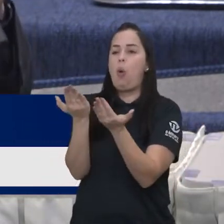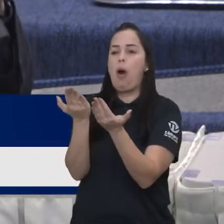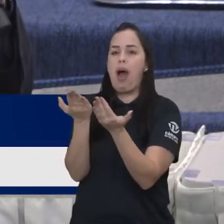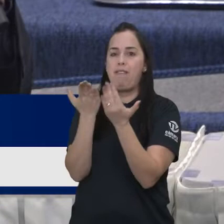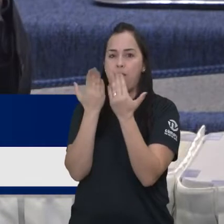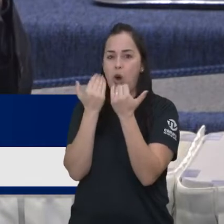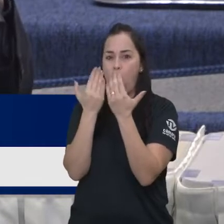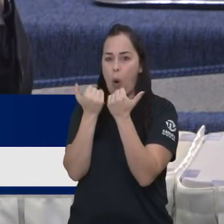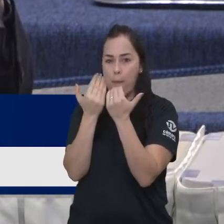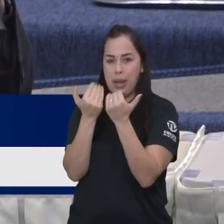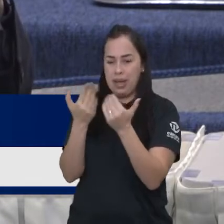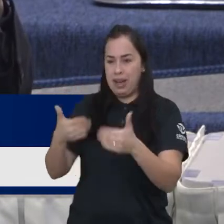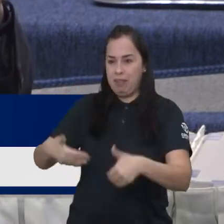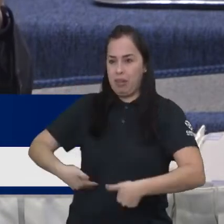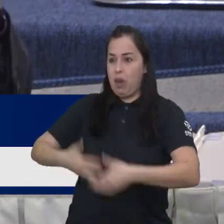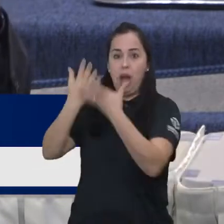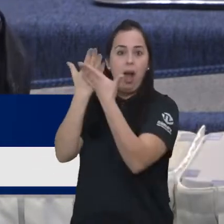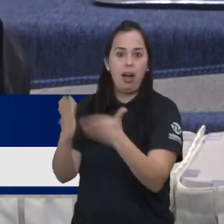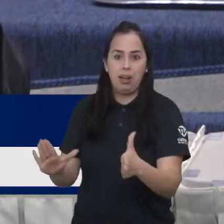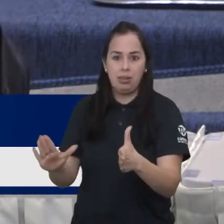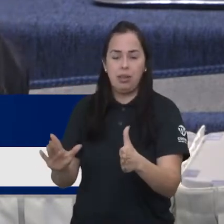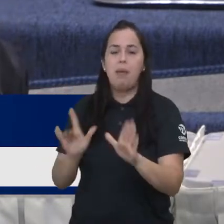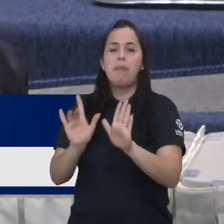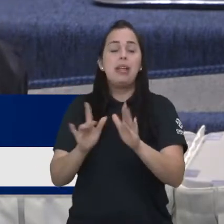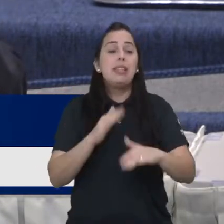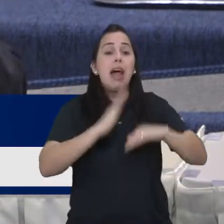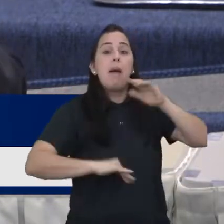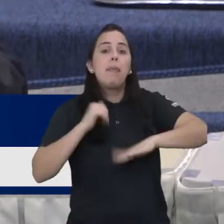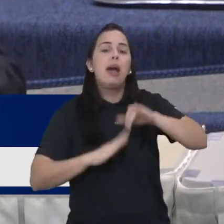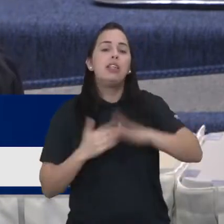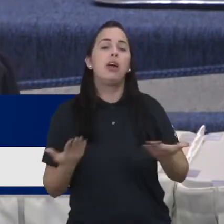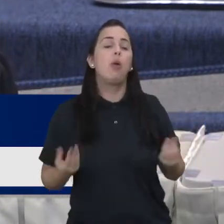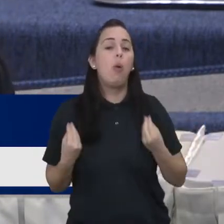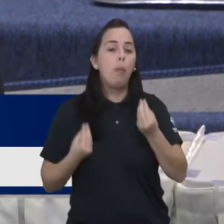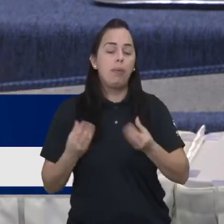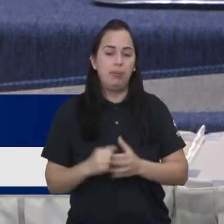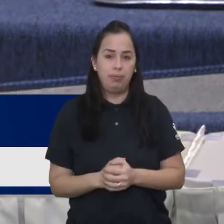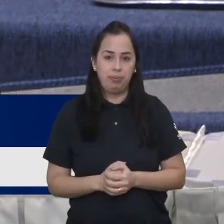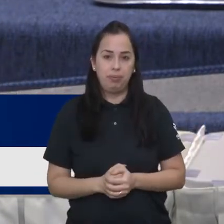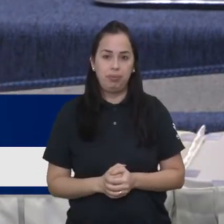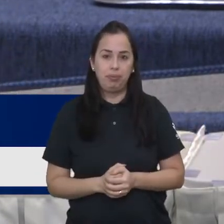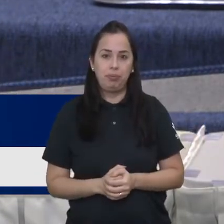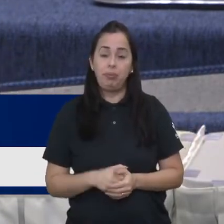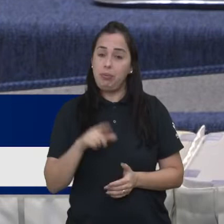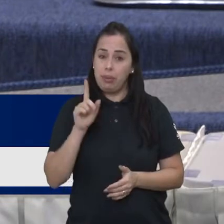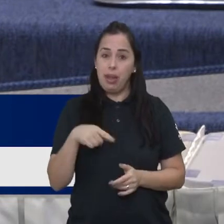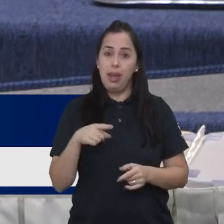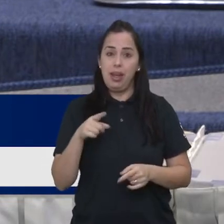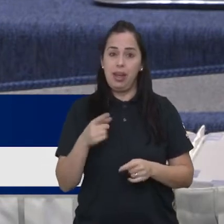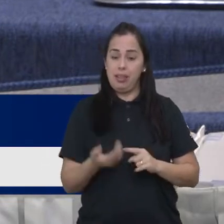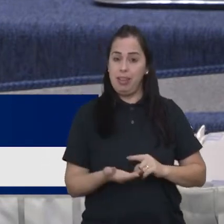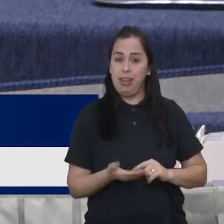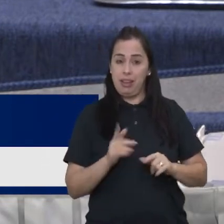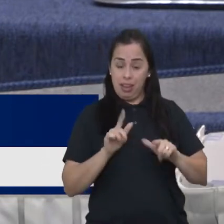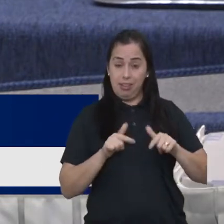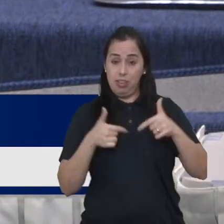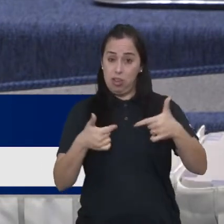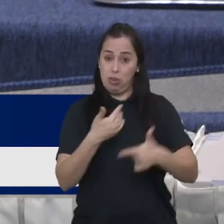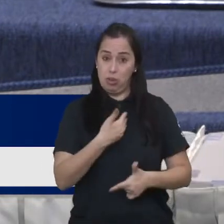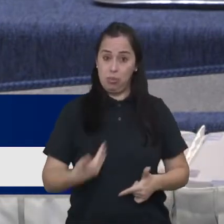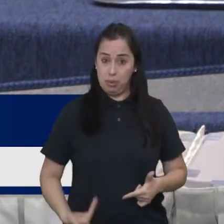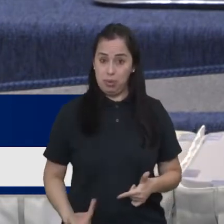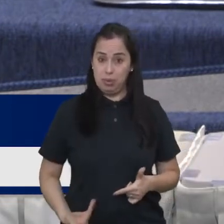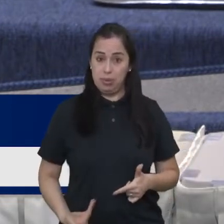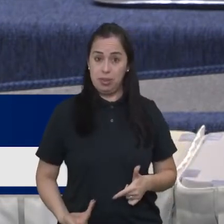fácil você botar isso no papel, mas como é que você tira isso do papel e coloca isso na prática, na vida das pessoas? É através dos instrumentos, das políticas